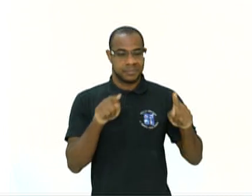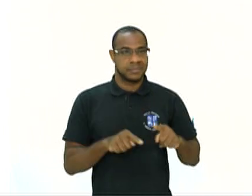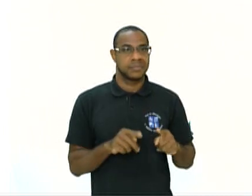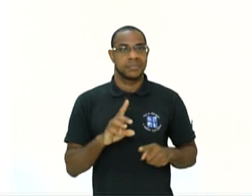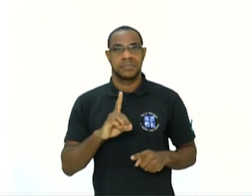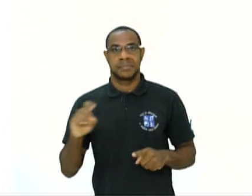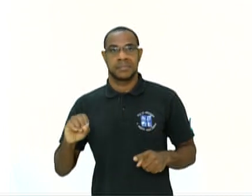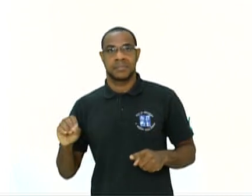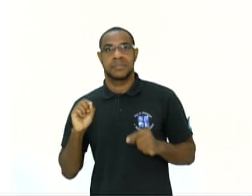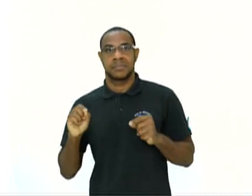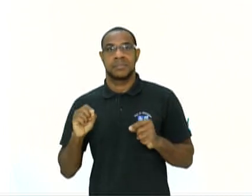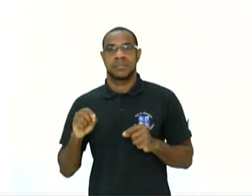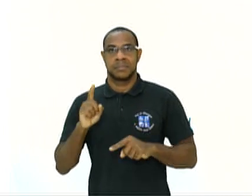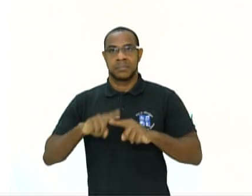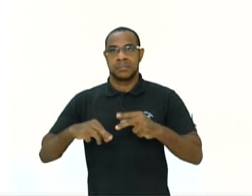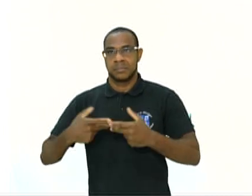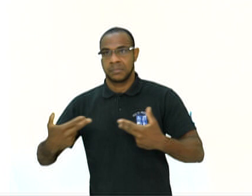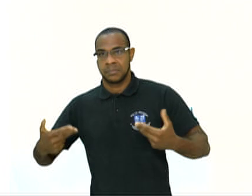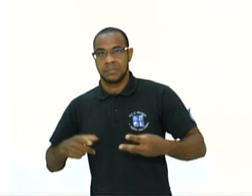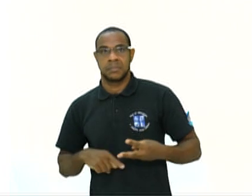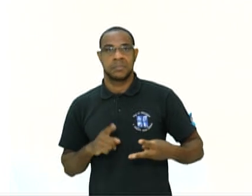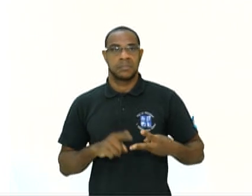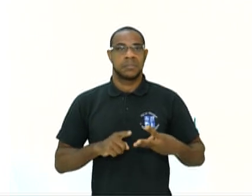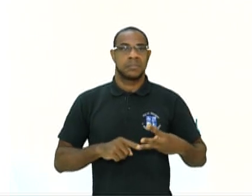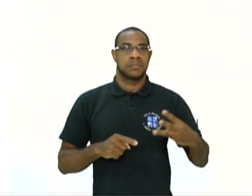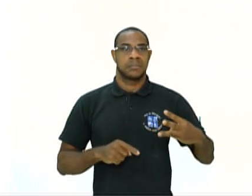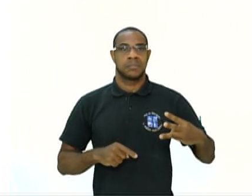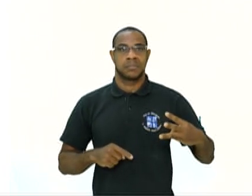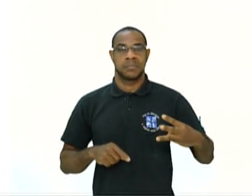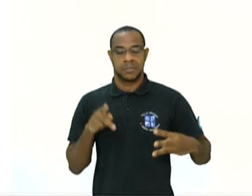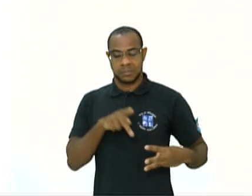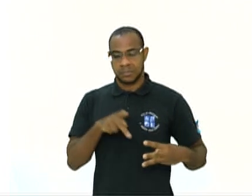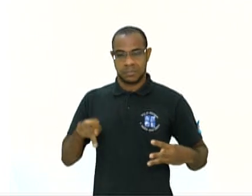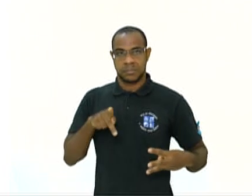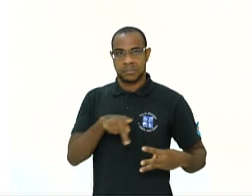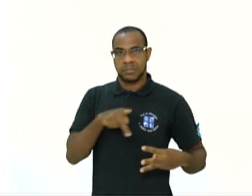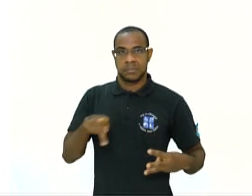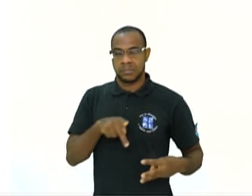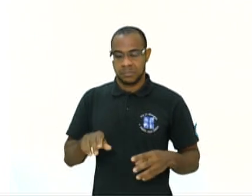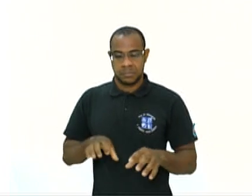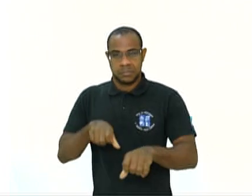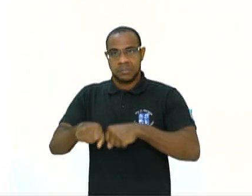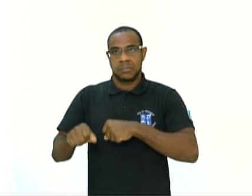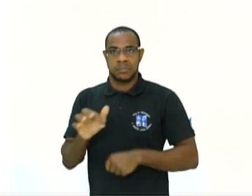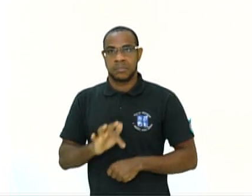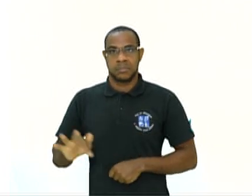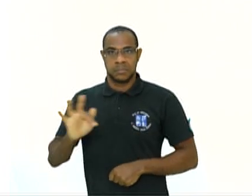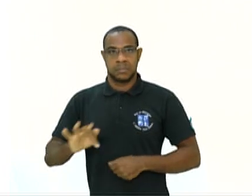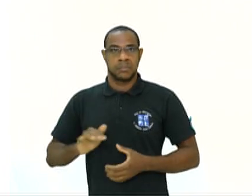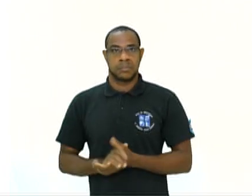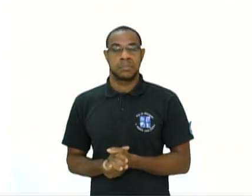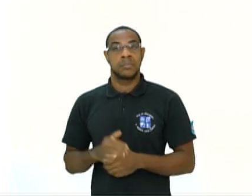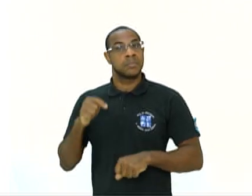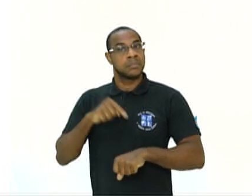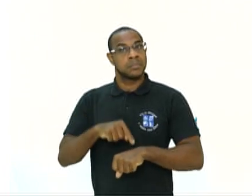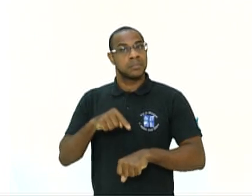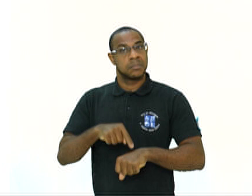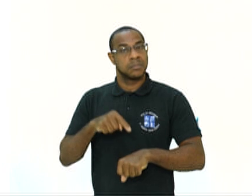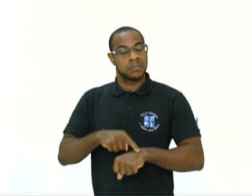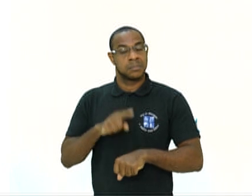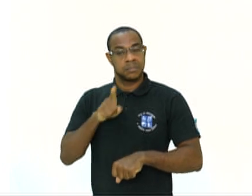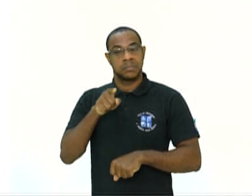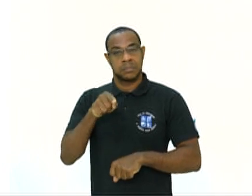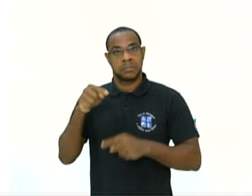produtos. Teacher at the Tuskegee Institute, professor no Instituto Tuskegee. Vou dar um tempinho para vocês fazerem